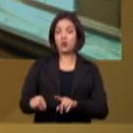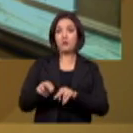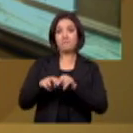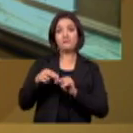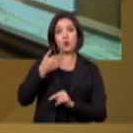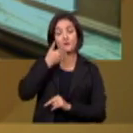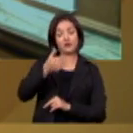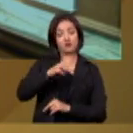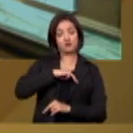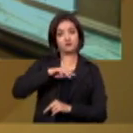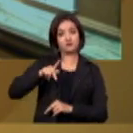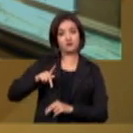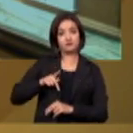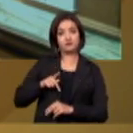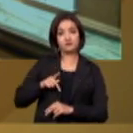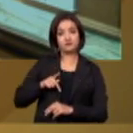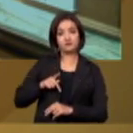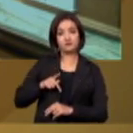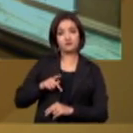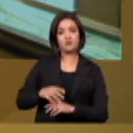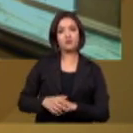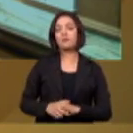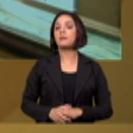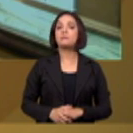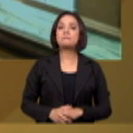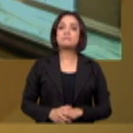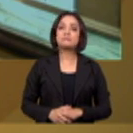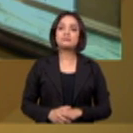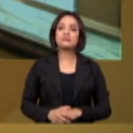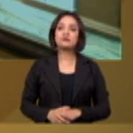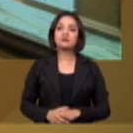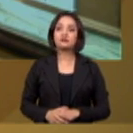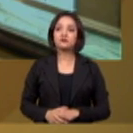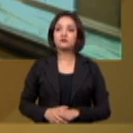público no tribunal e